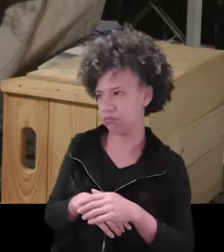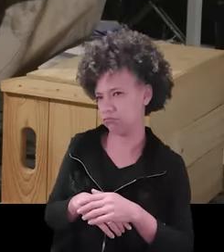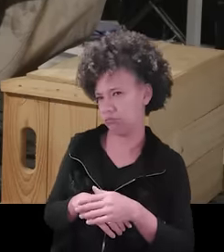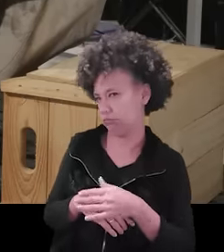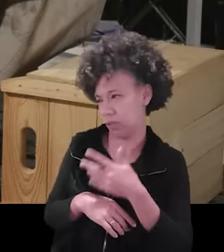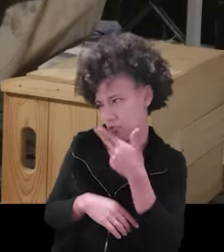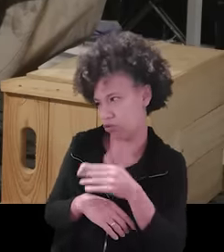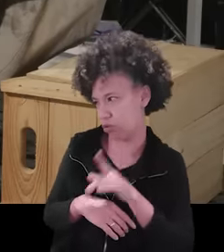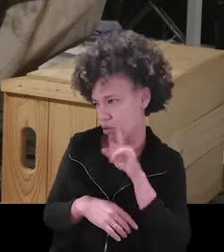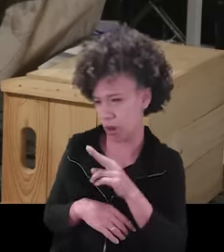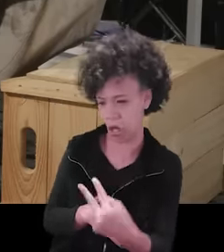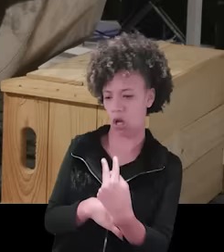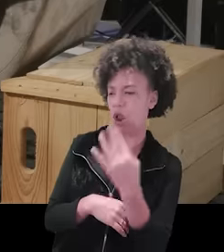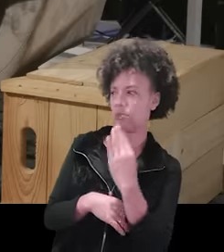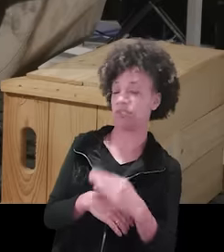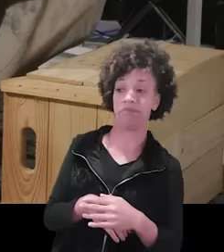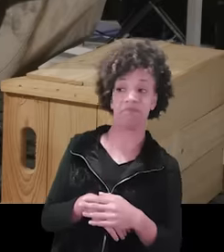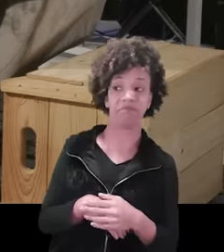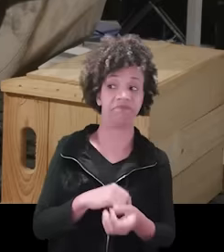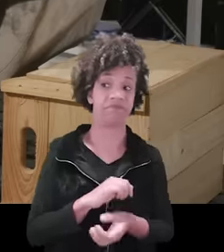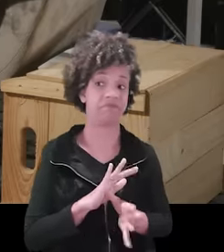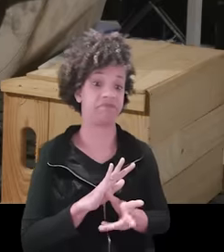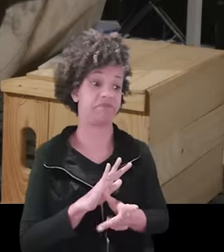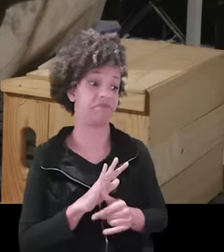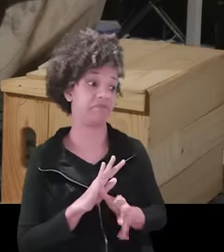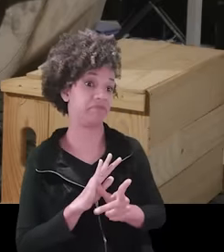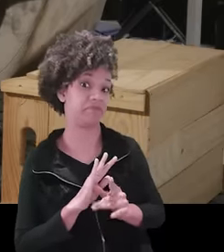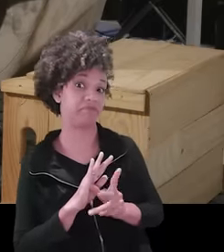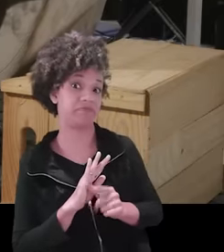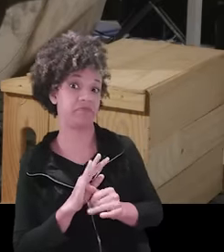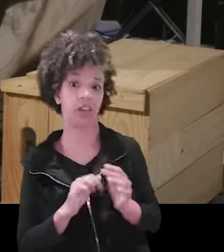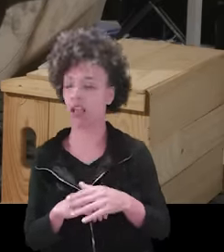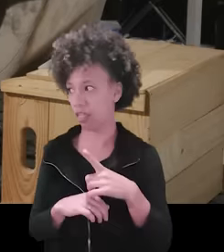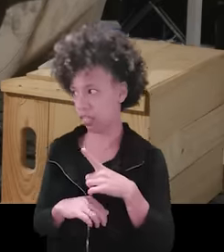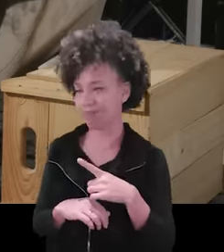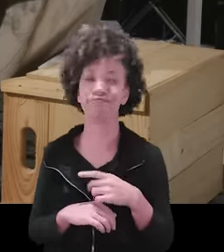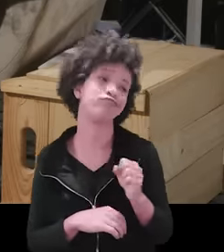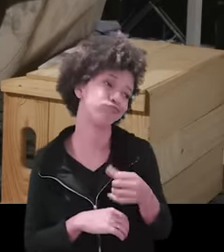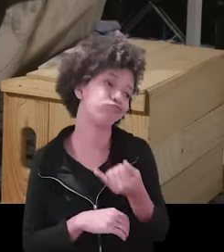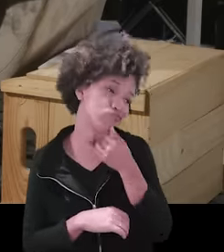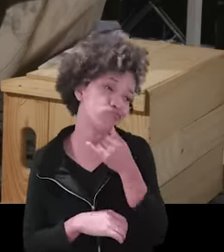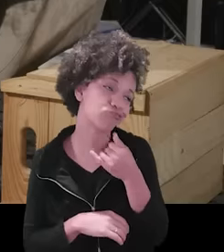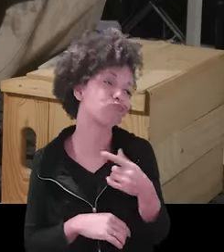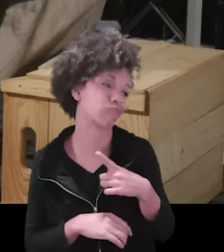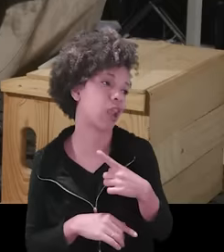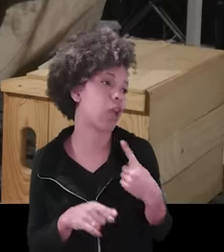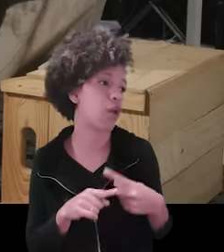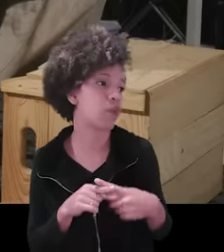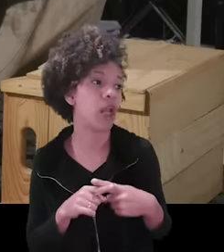malogro os americanos ali foi ir lá pelo brasileiro bem e tem sem pouquinho infelizmente